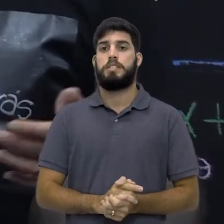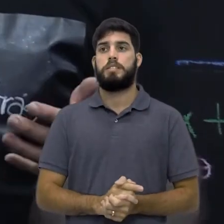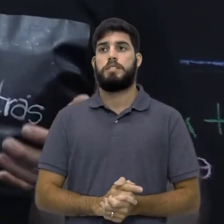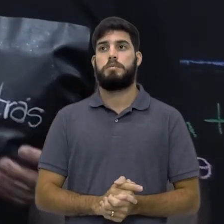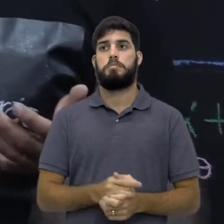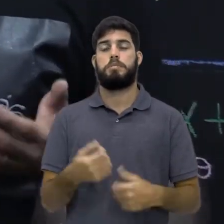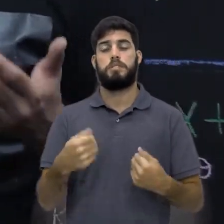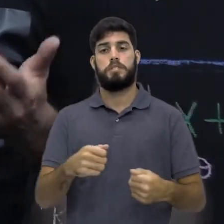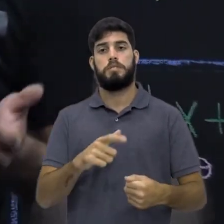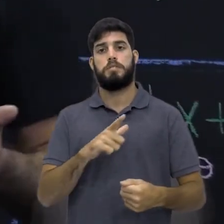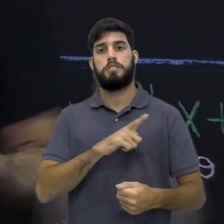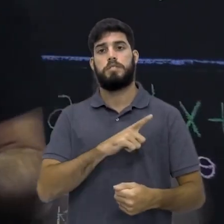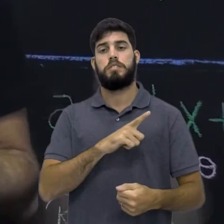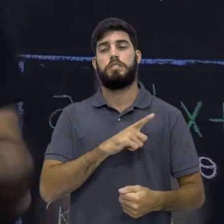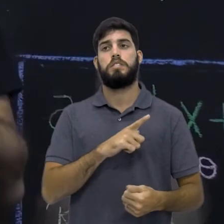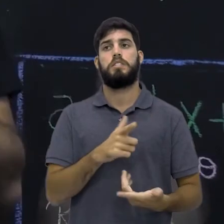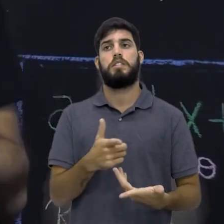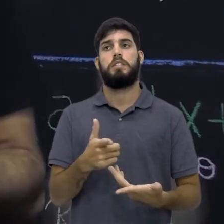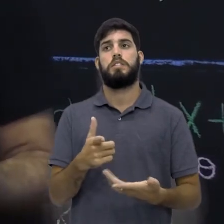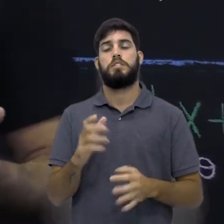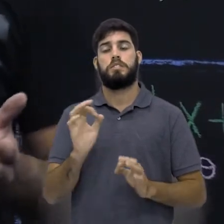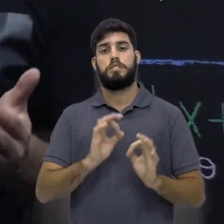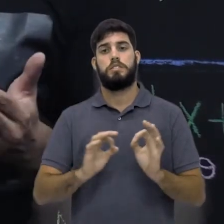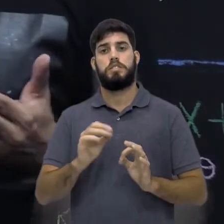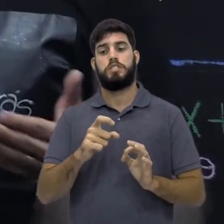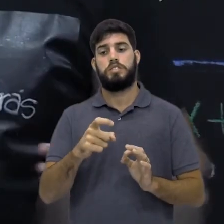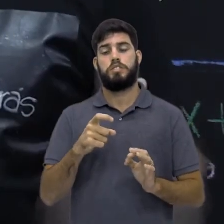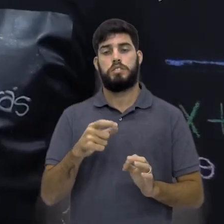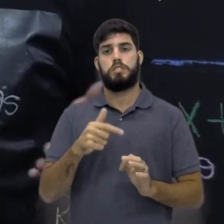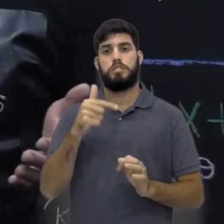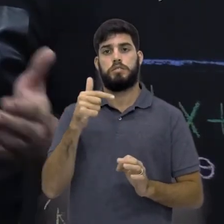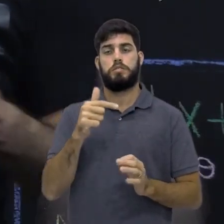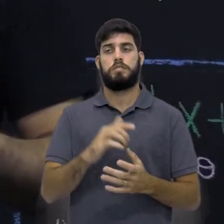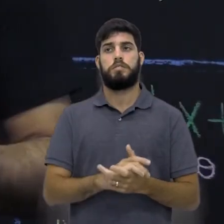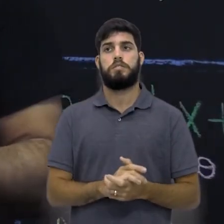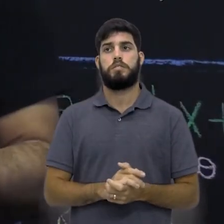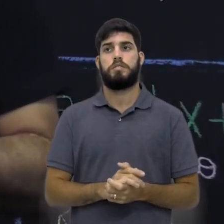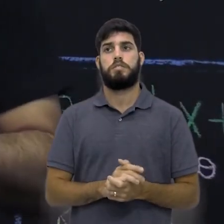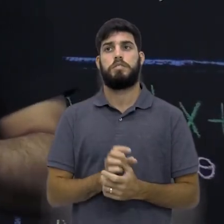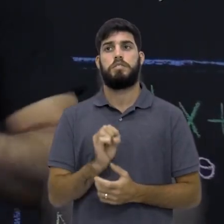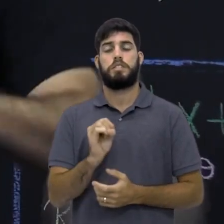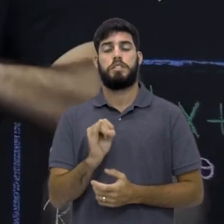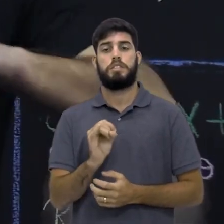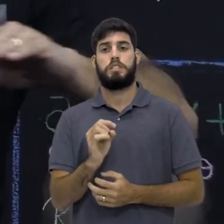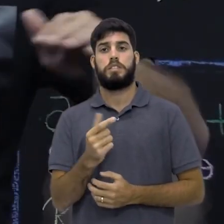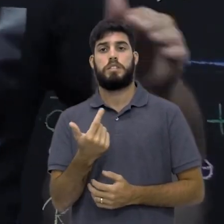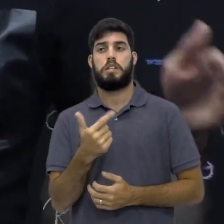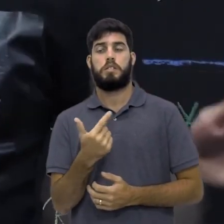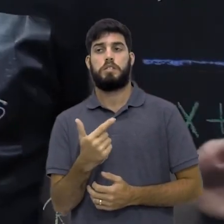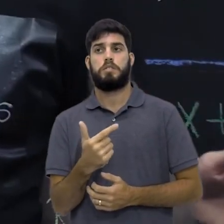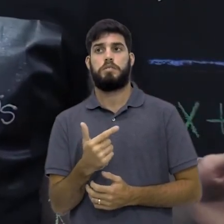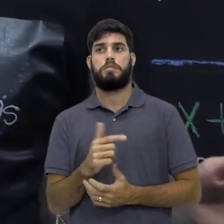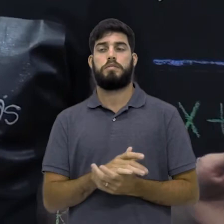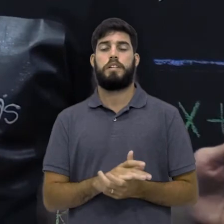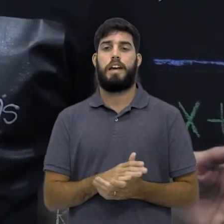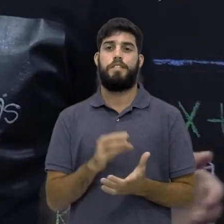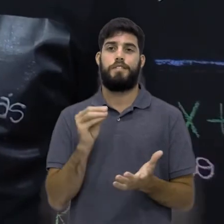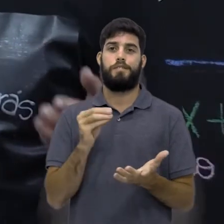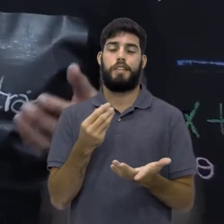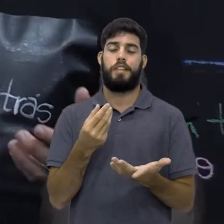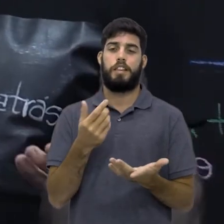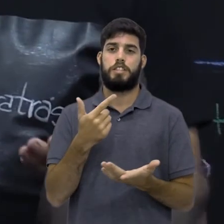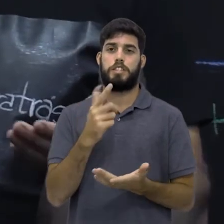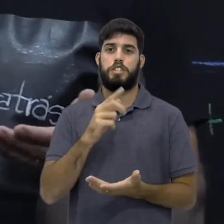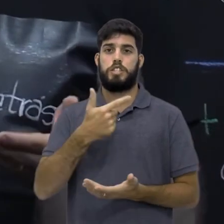ter algum elemento com x ao quadrado. Até porque, se caso ele não exista, a equação deixa de ser segundo grau,